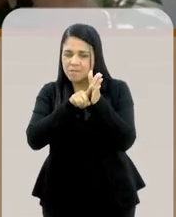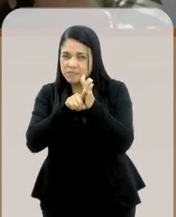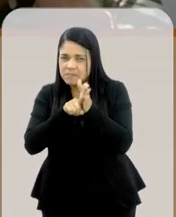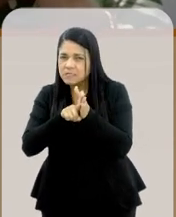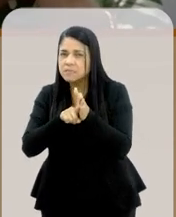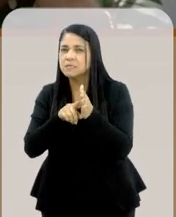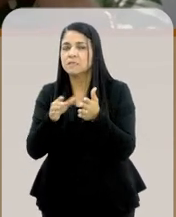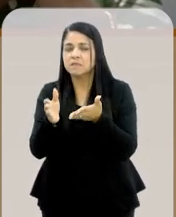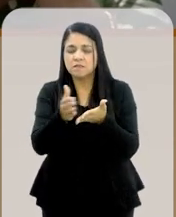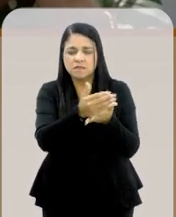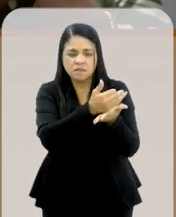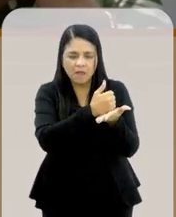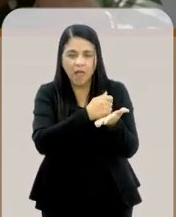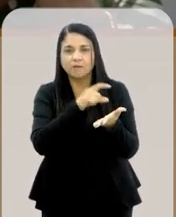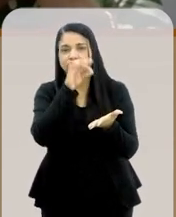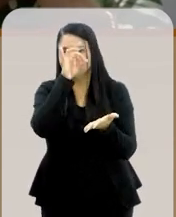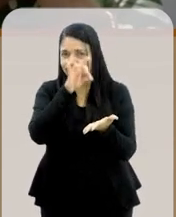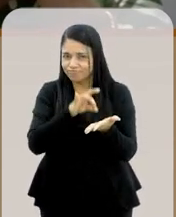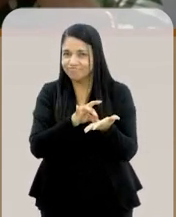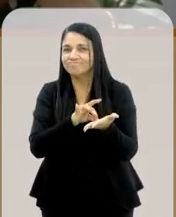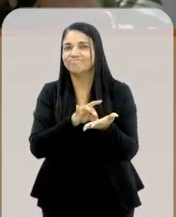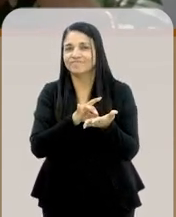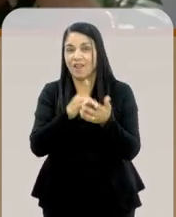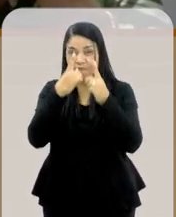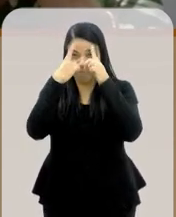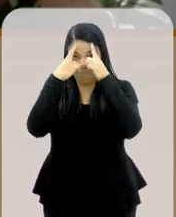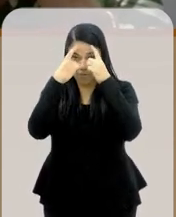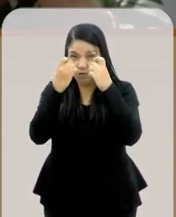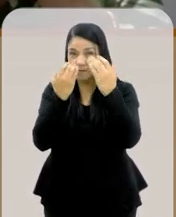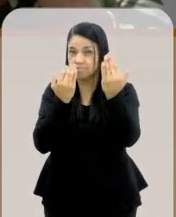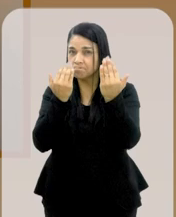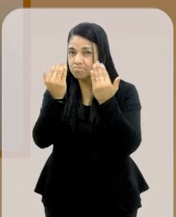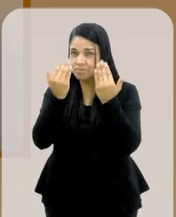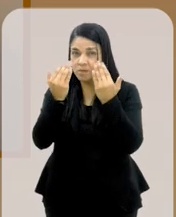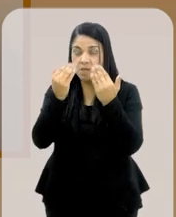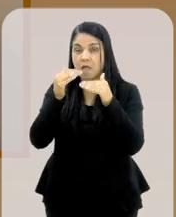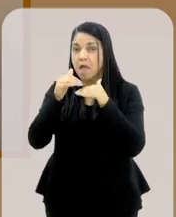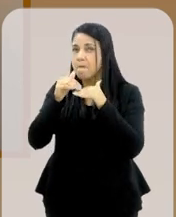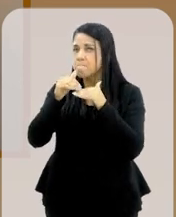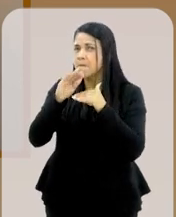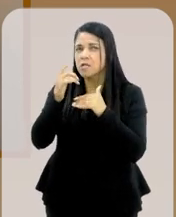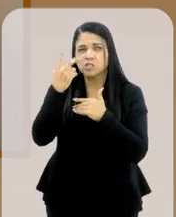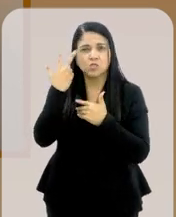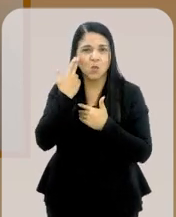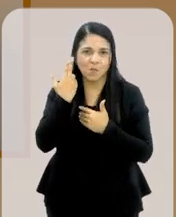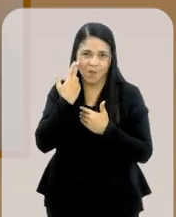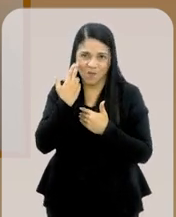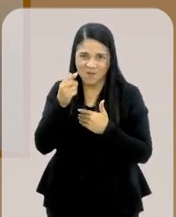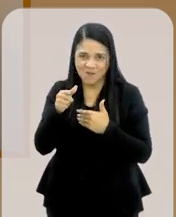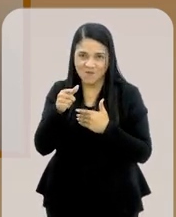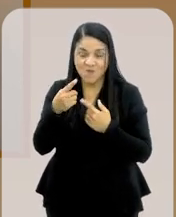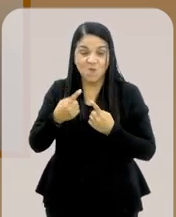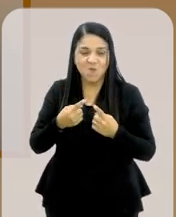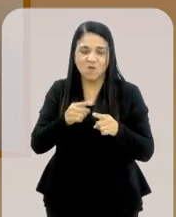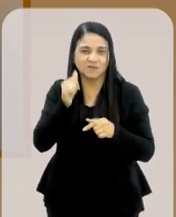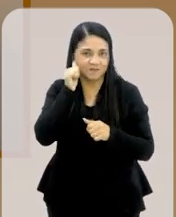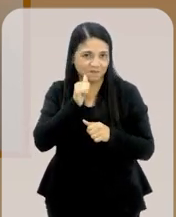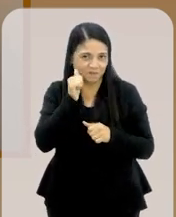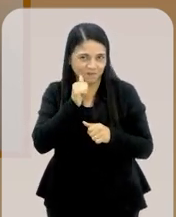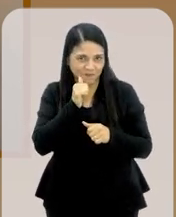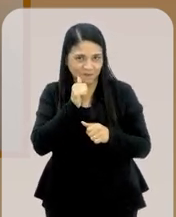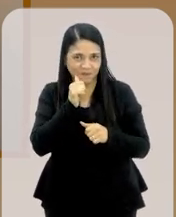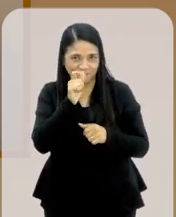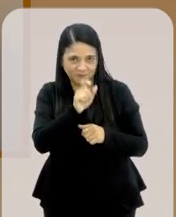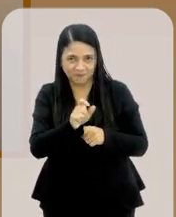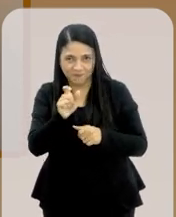tem justamente esses dados que a violência psicológica é a mais comum contra as